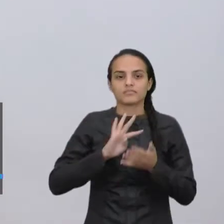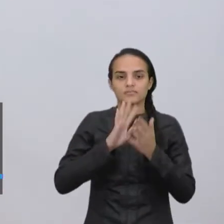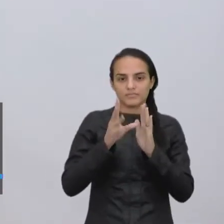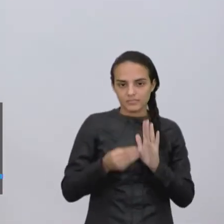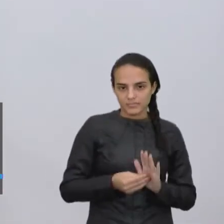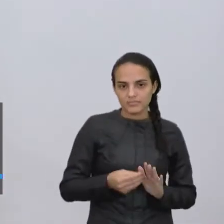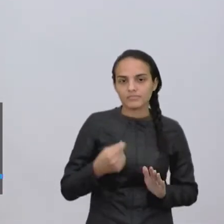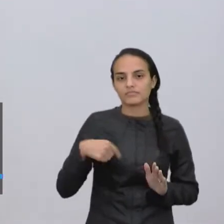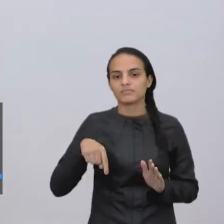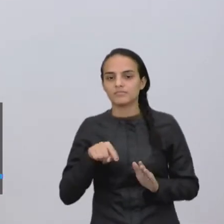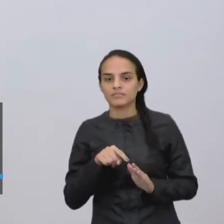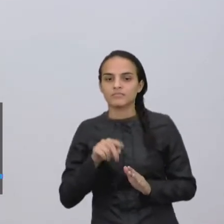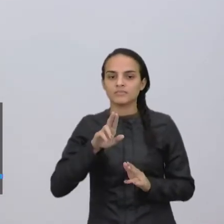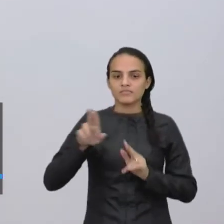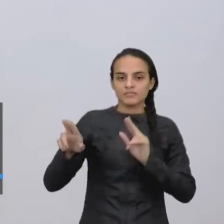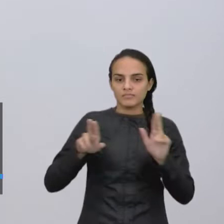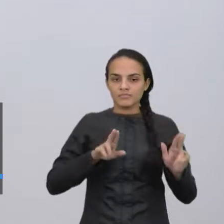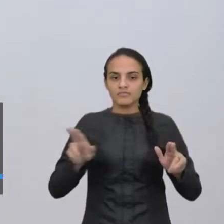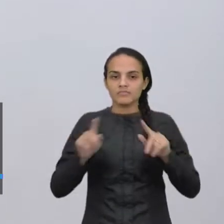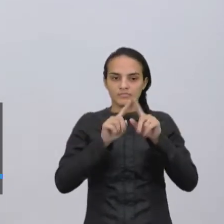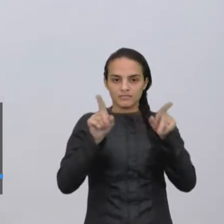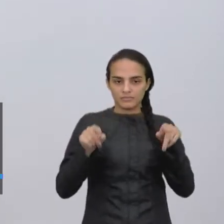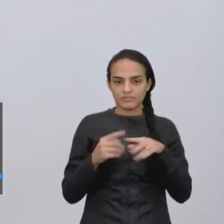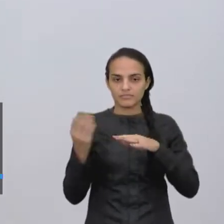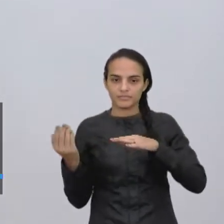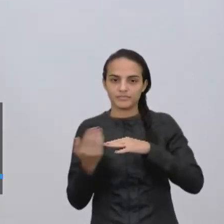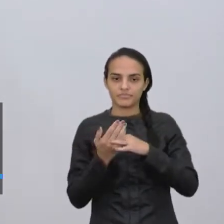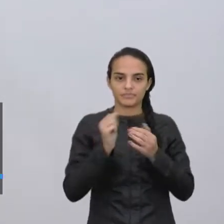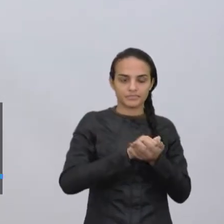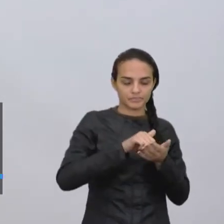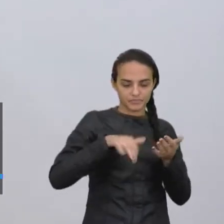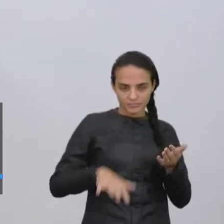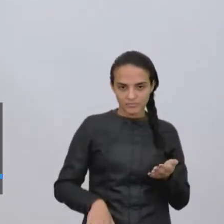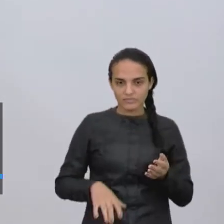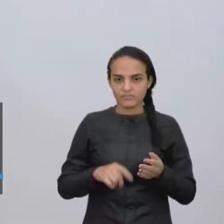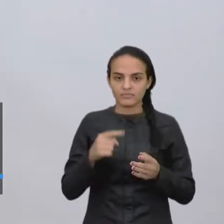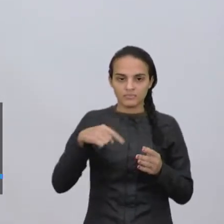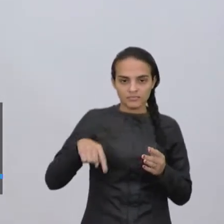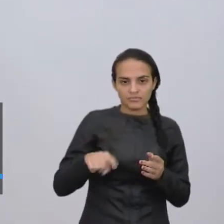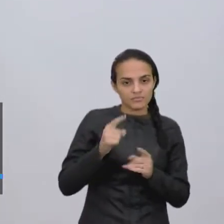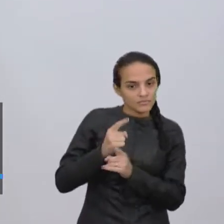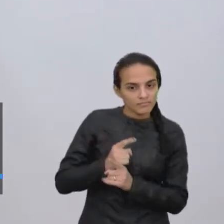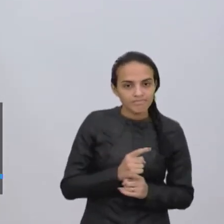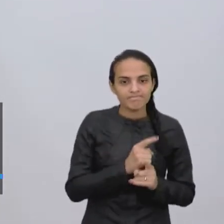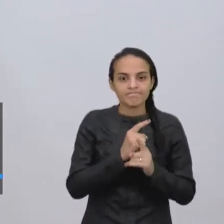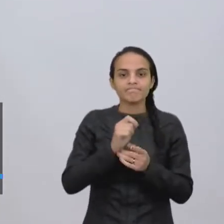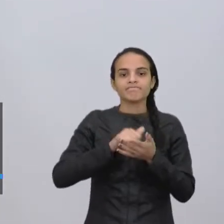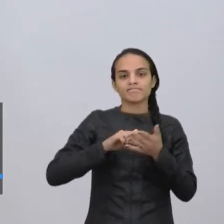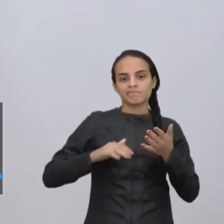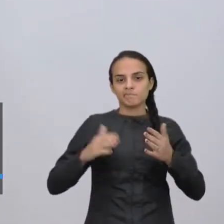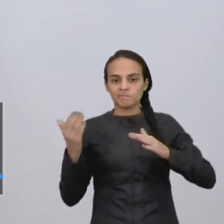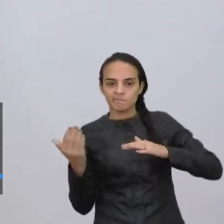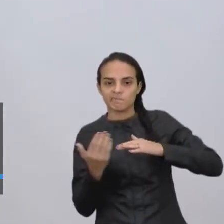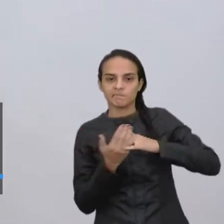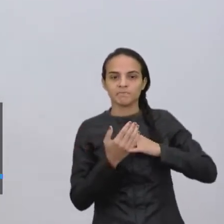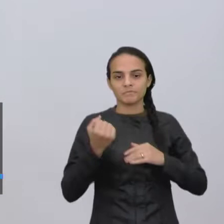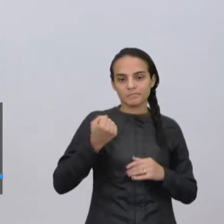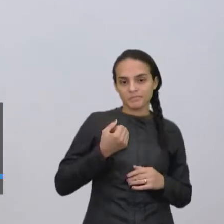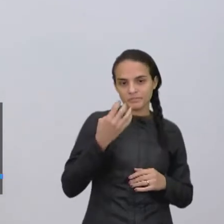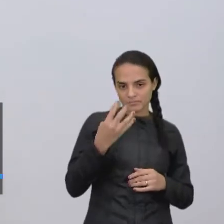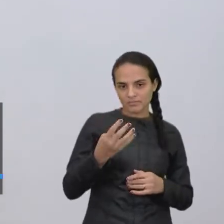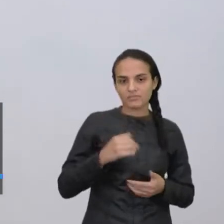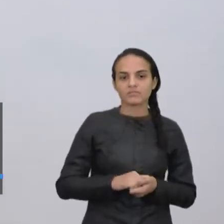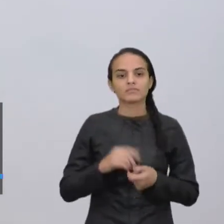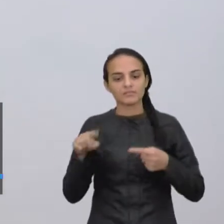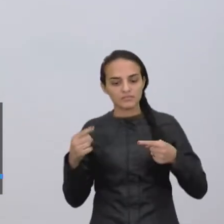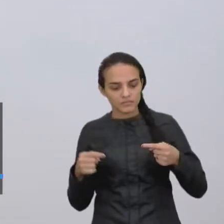nosso componente qual é, o quadro integrador, a atividade que a gente está se localizando, a atividade integrada 4, o